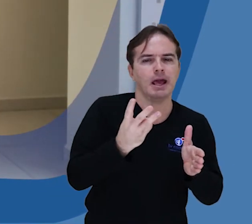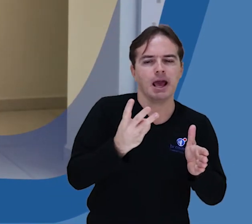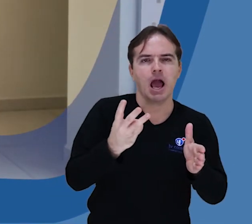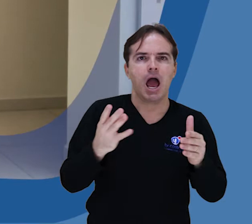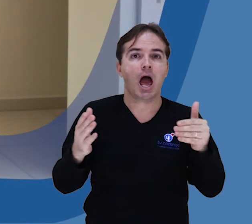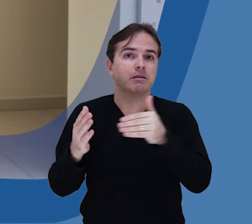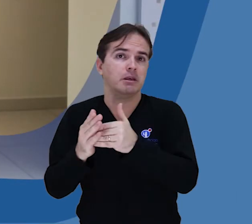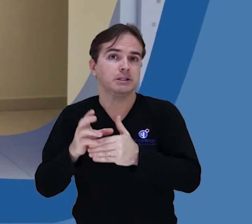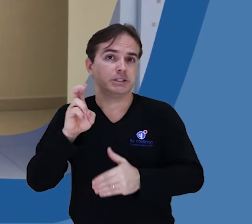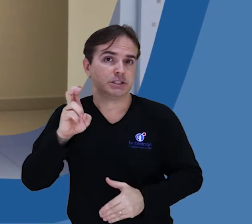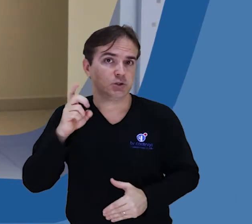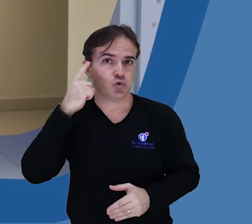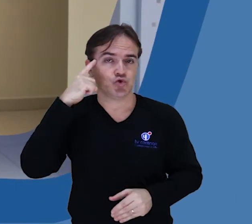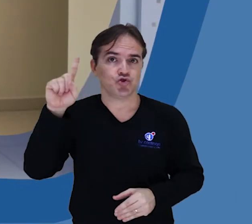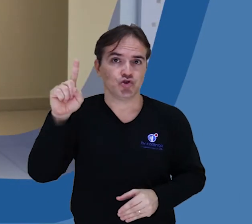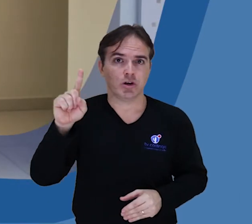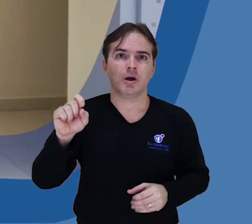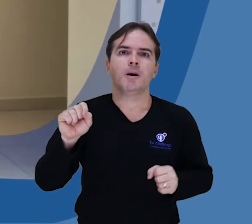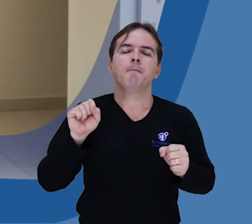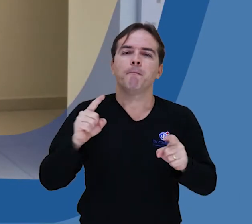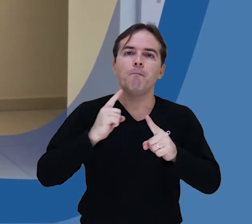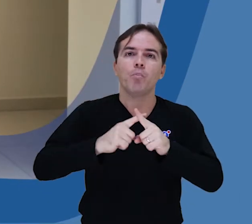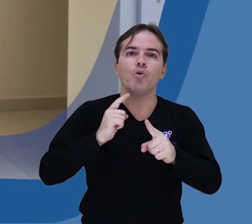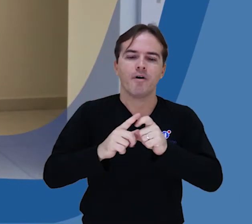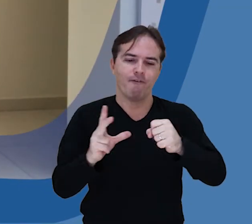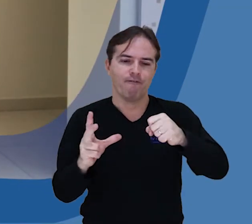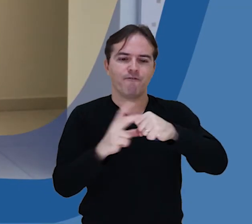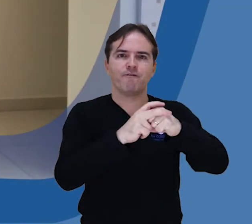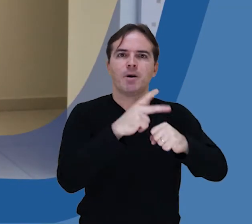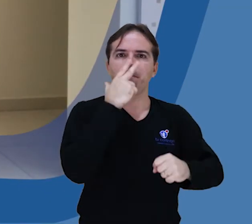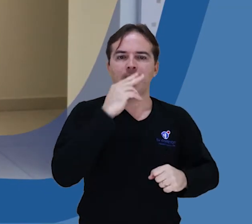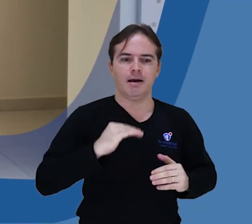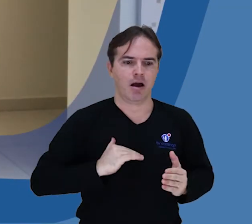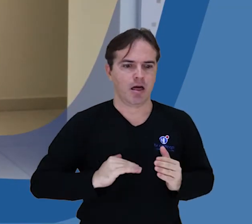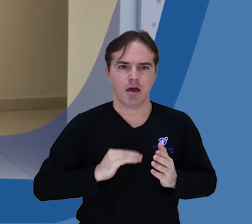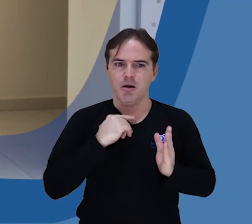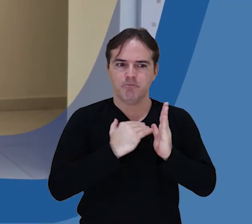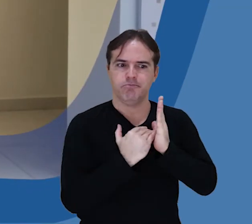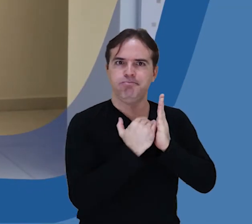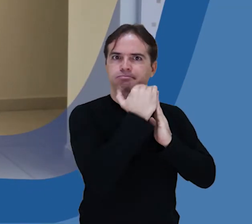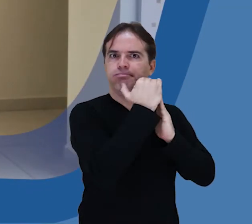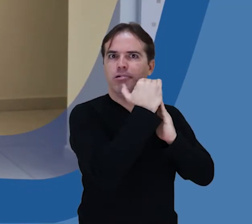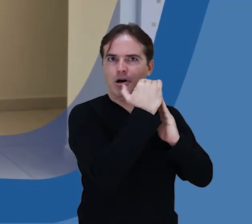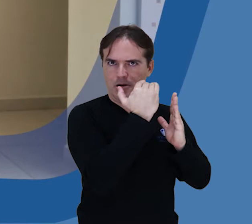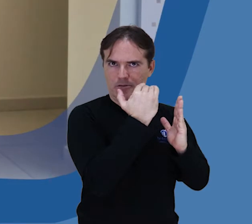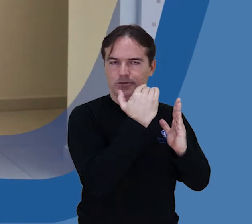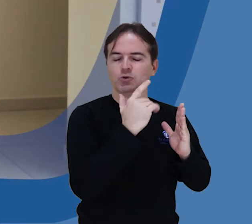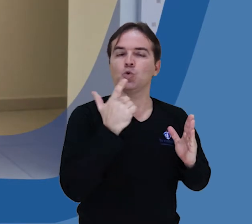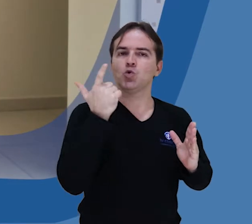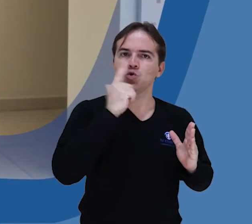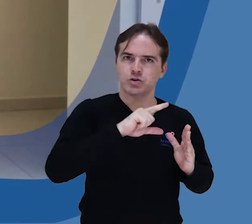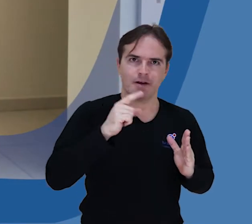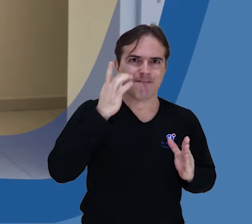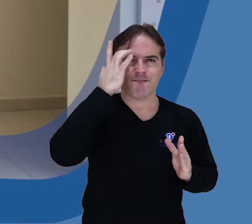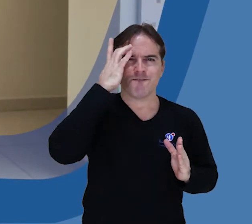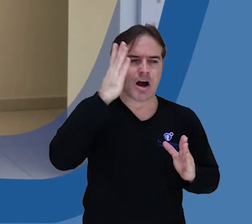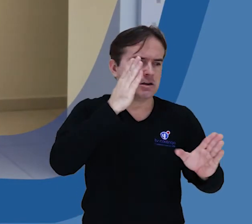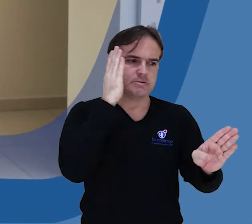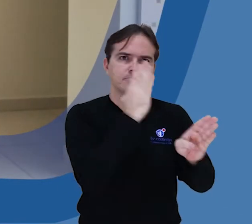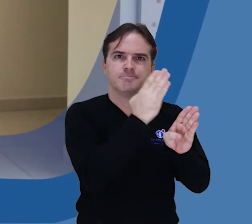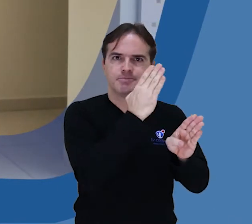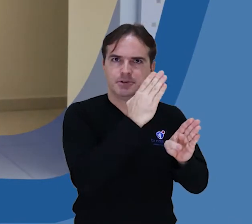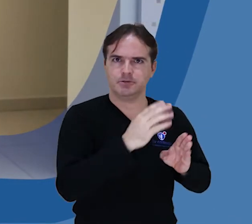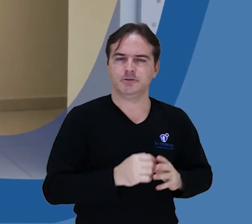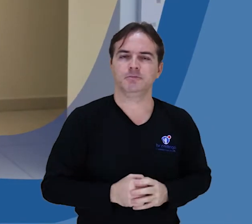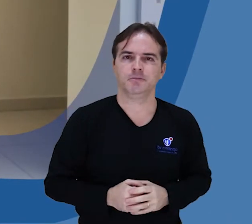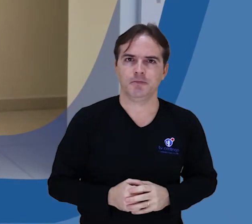dia, onde a carga viral está alta e você detecta muito bem com esse tipo de teste. Okay? O